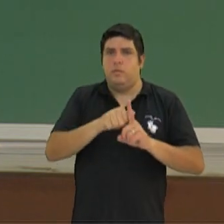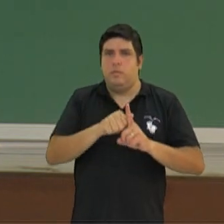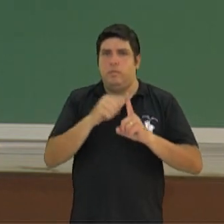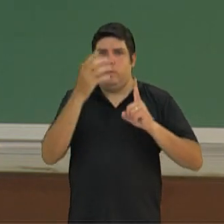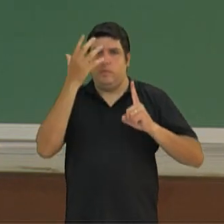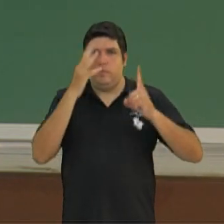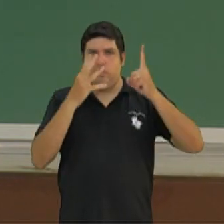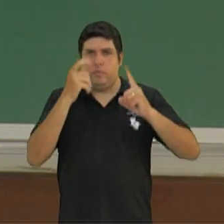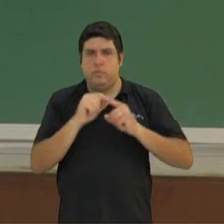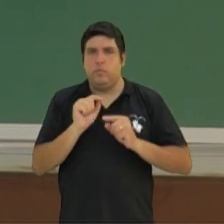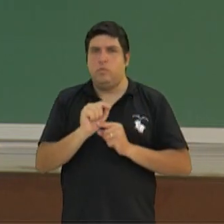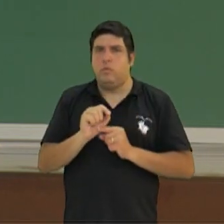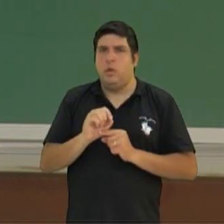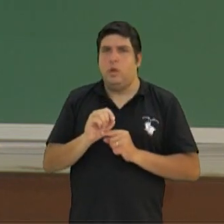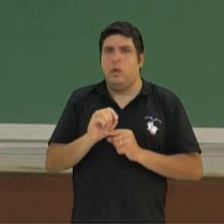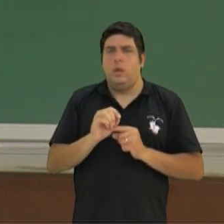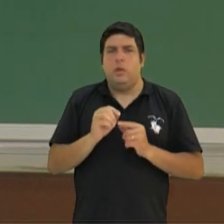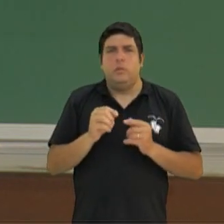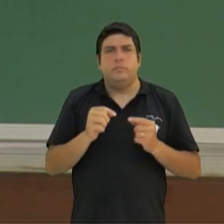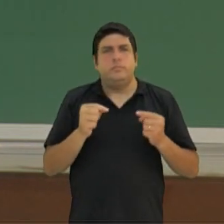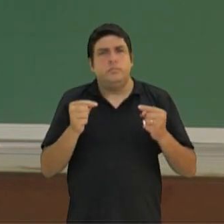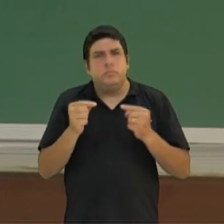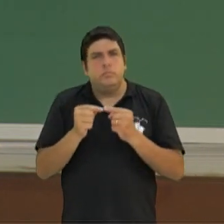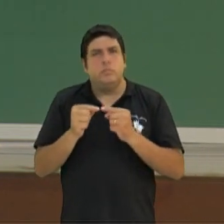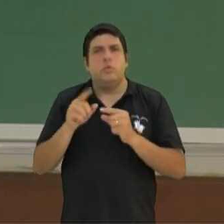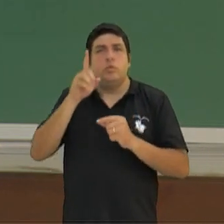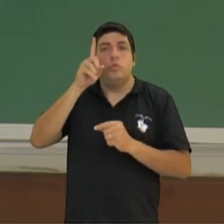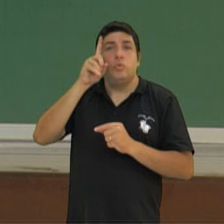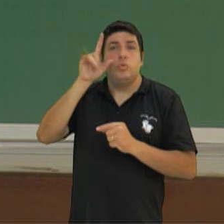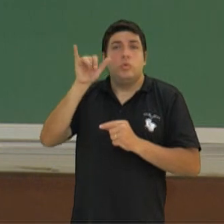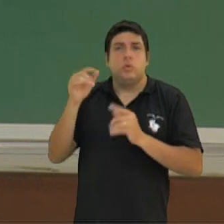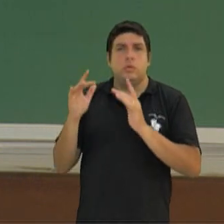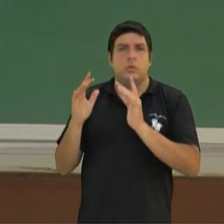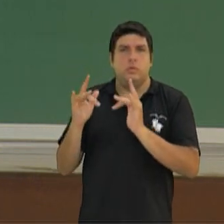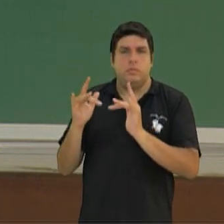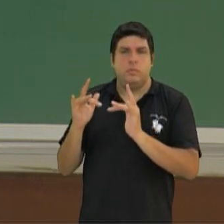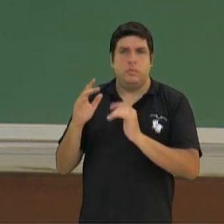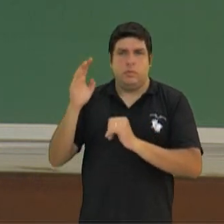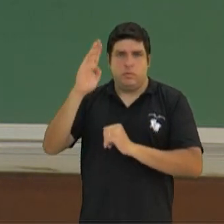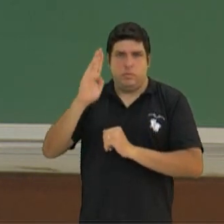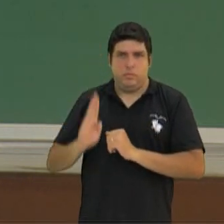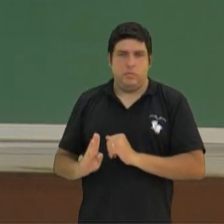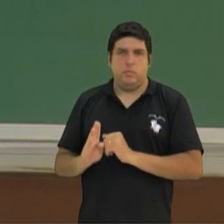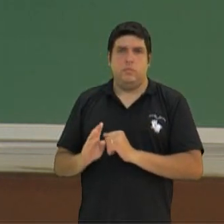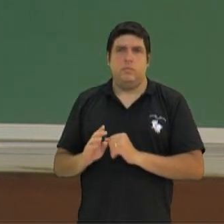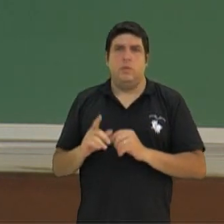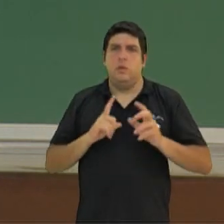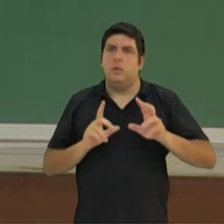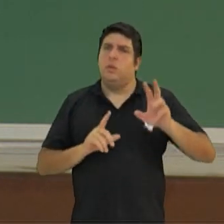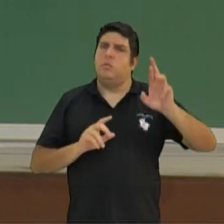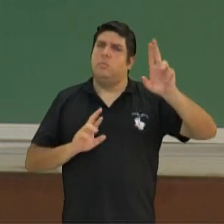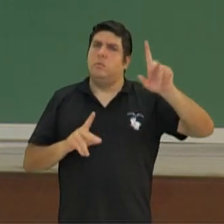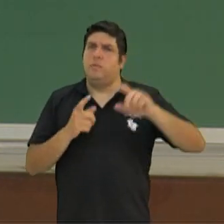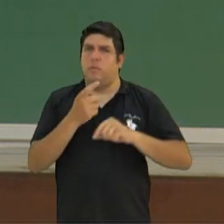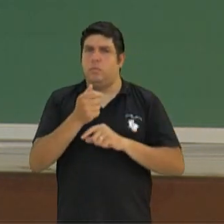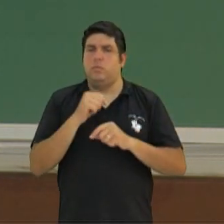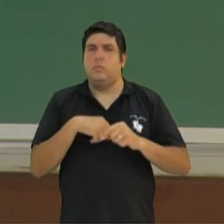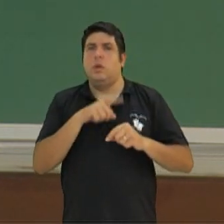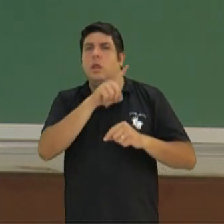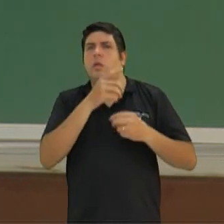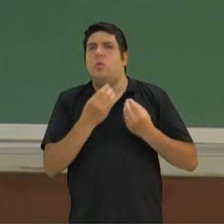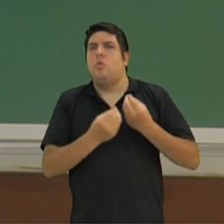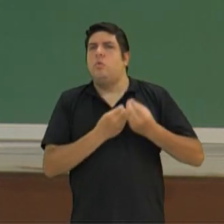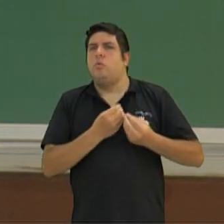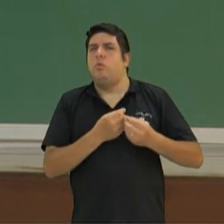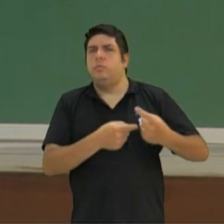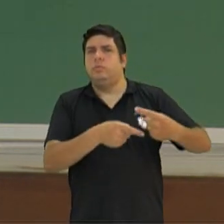que equivale ao nosso Dia dos Namorados aqui no Brasil, tendo algumas diferenças, né? Como uma delas é justamente o surgimento desse feriado,